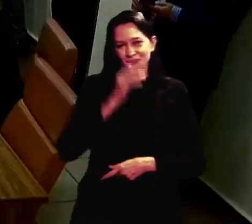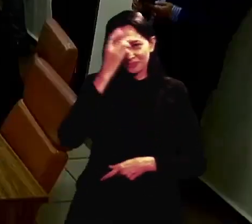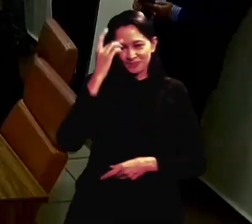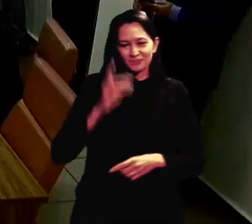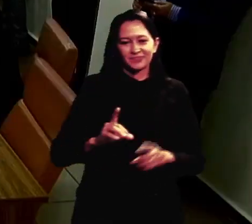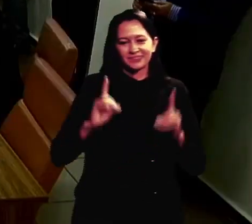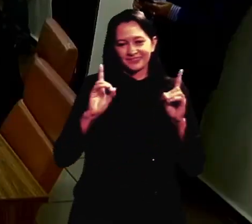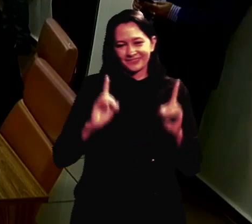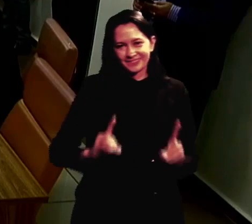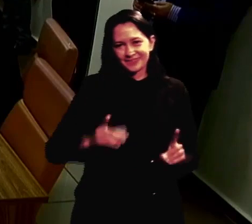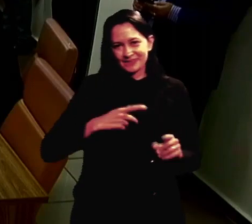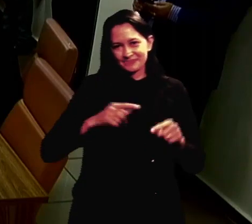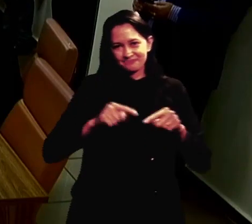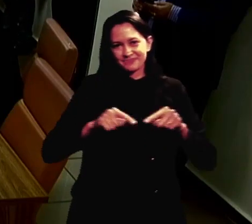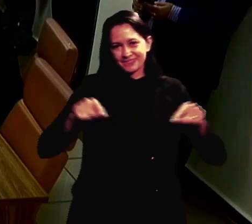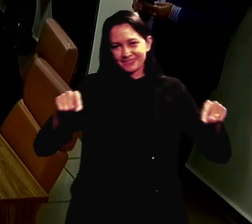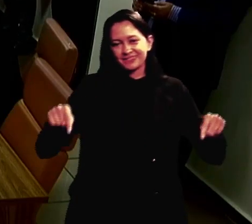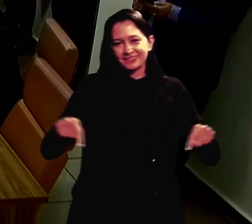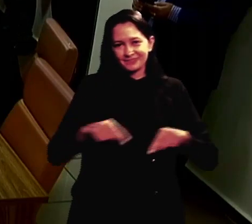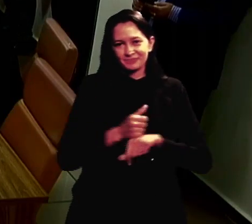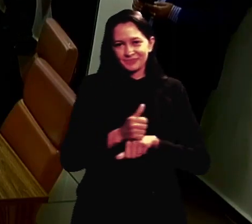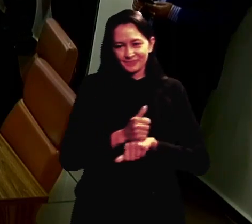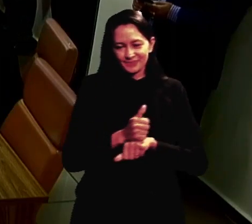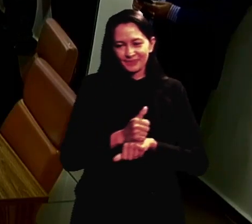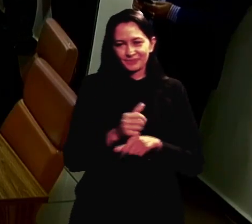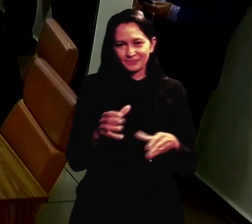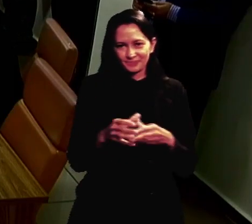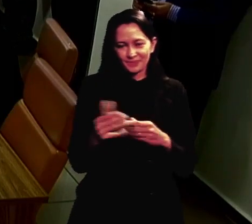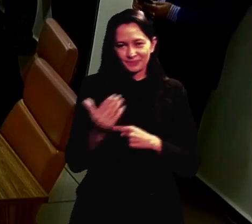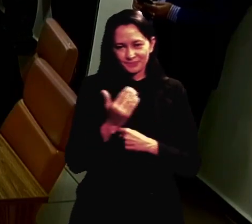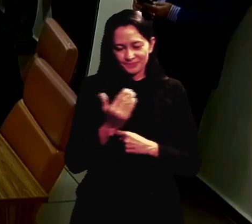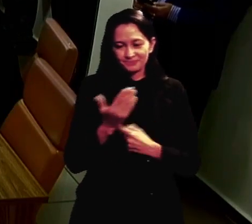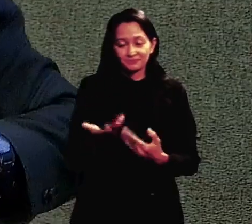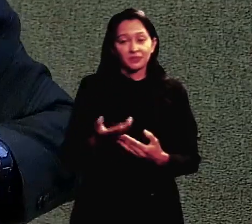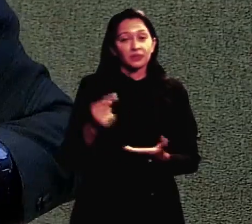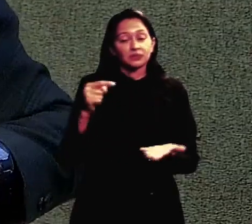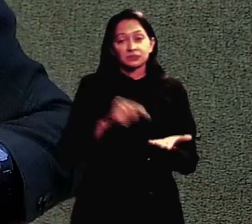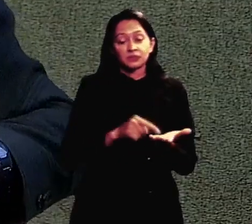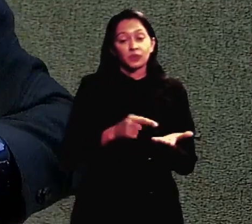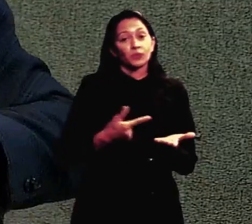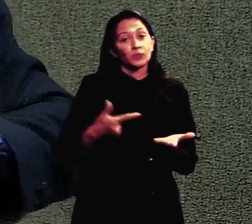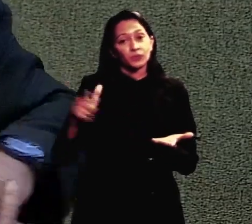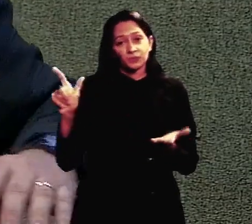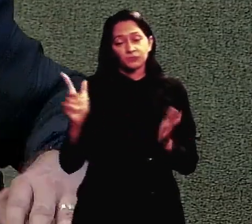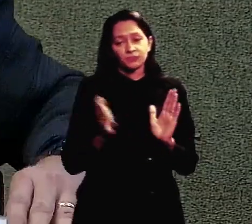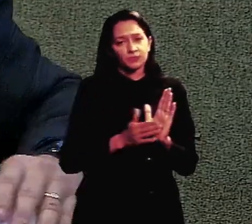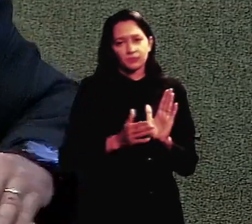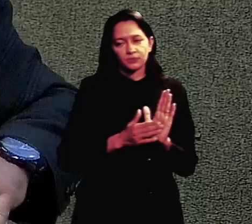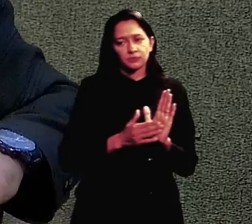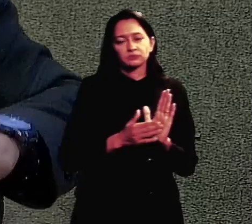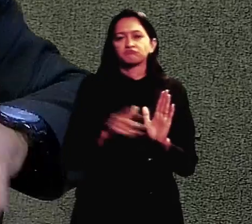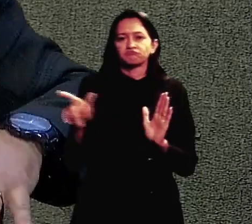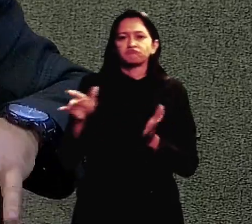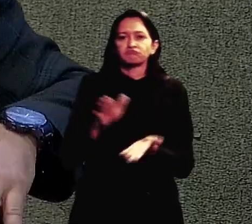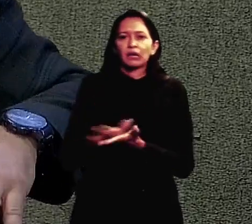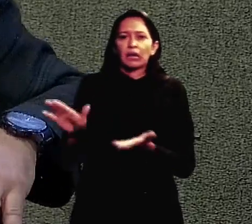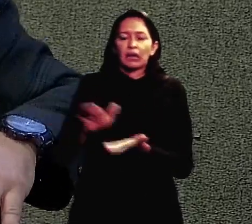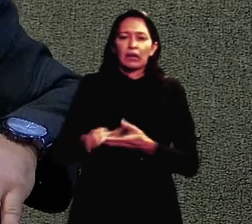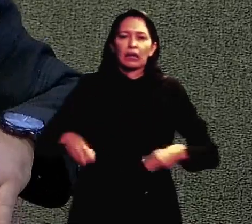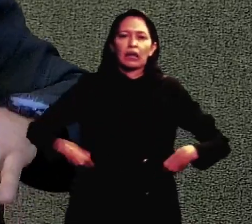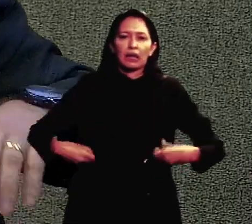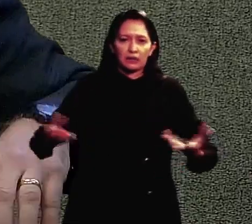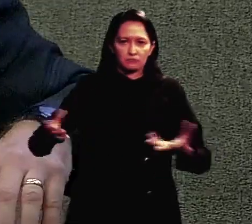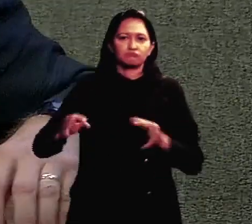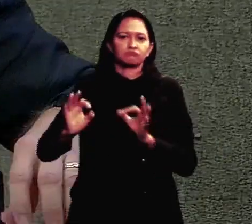Então, é só para uma explicação para vocês, que isso aqui não gera, ao contrário do projeto anterior, ele não gera despesa,